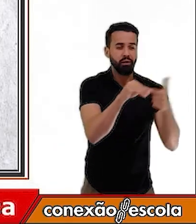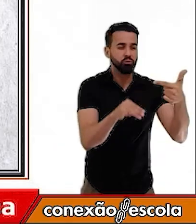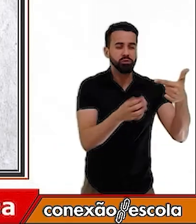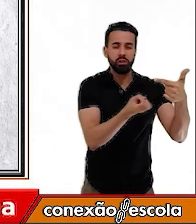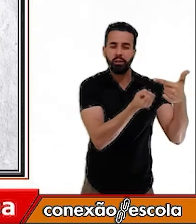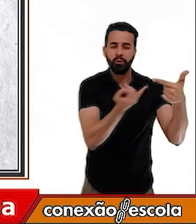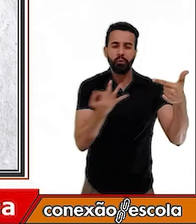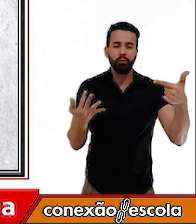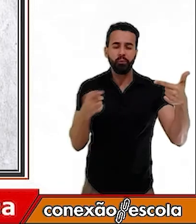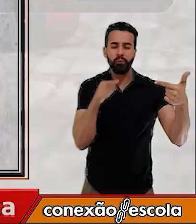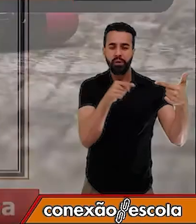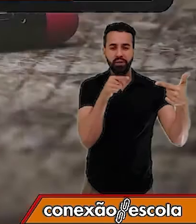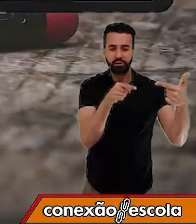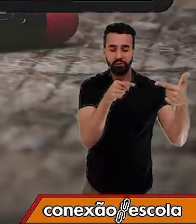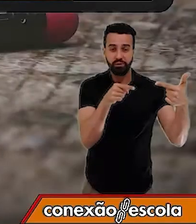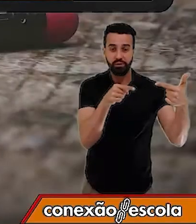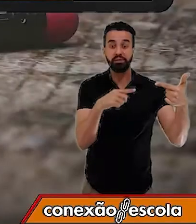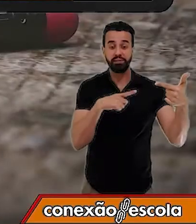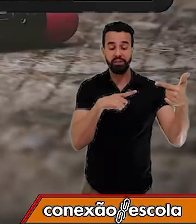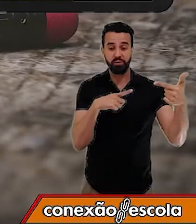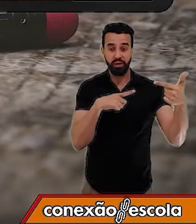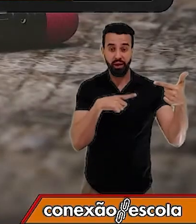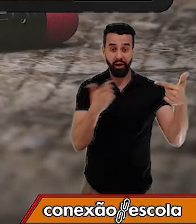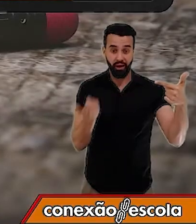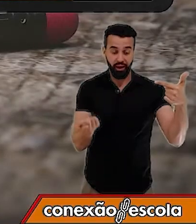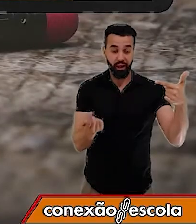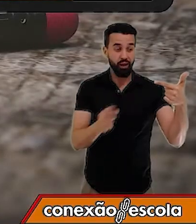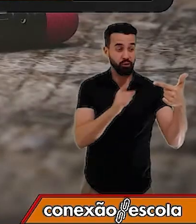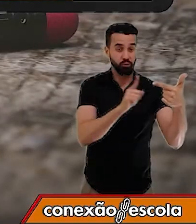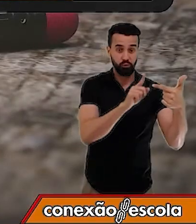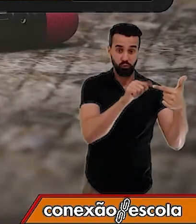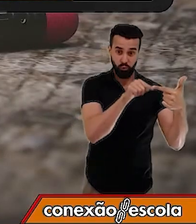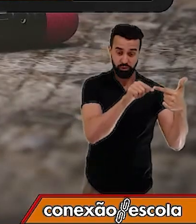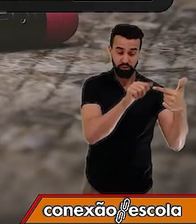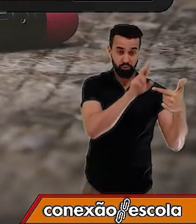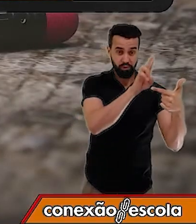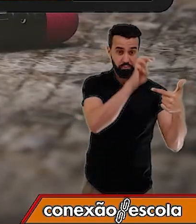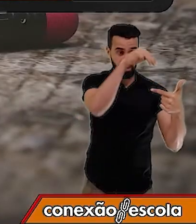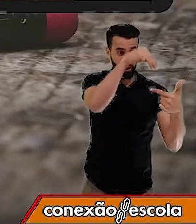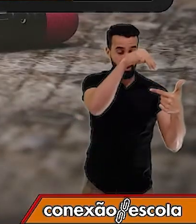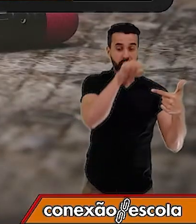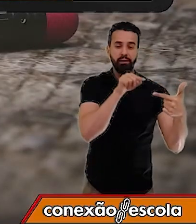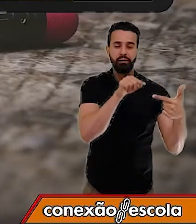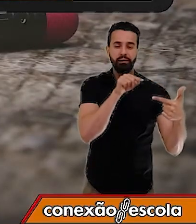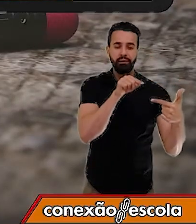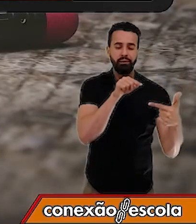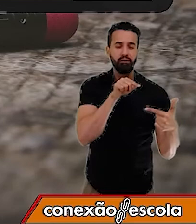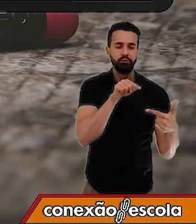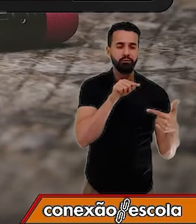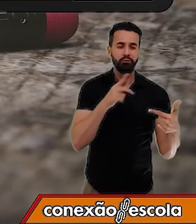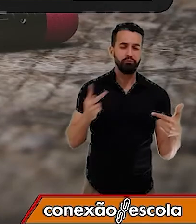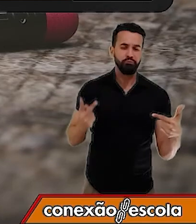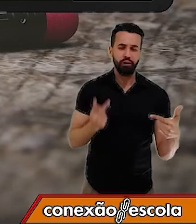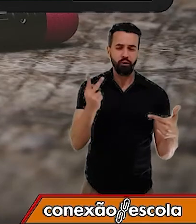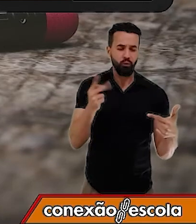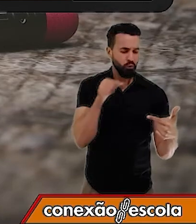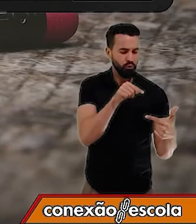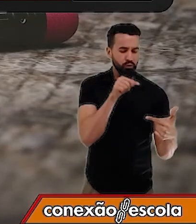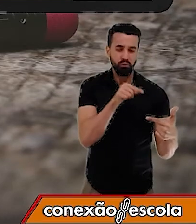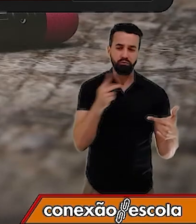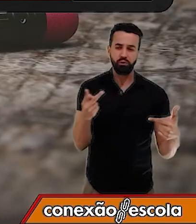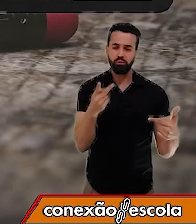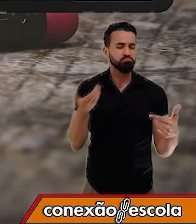o ano em que estamos. Temos então 2 unidades de milhar. E qual o valor posicional